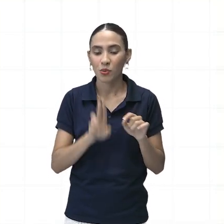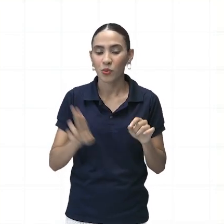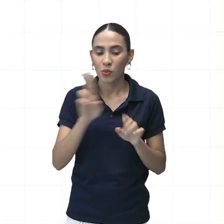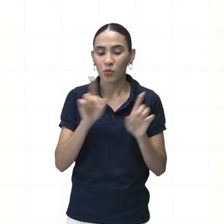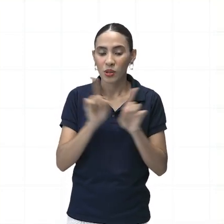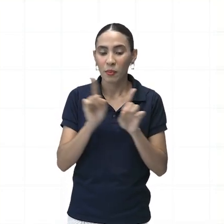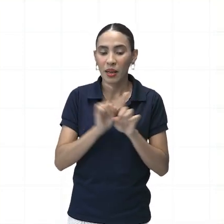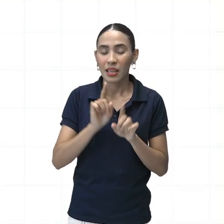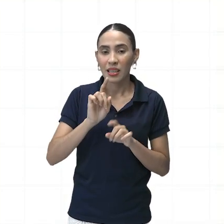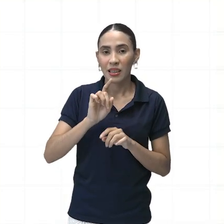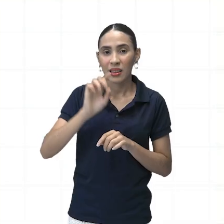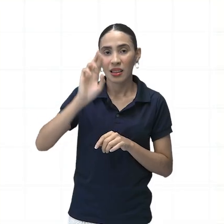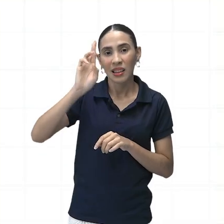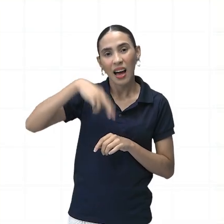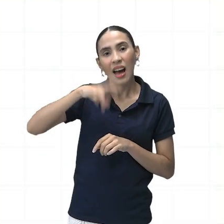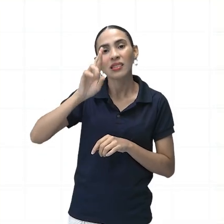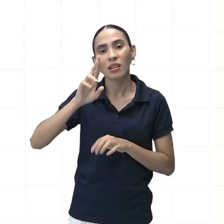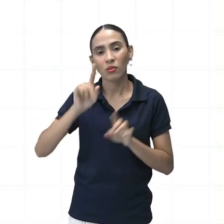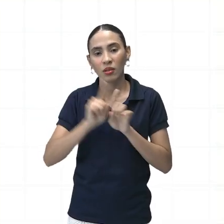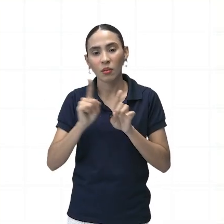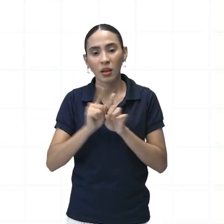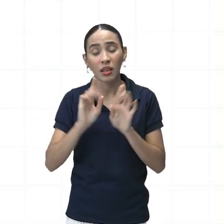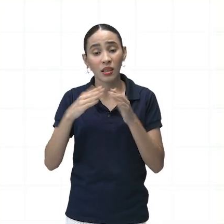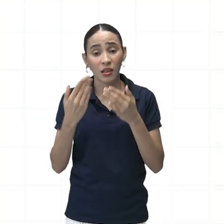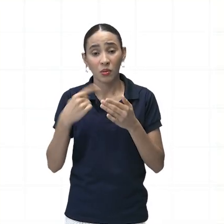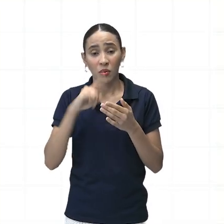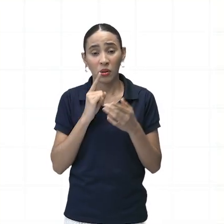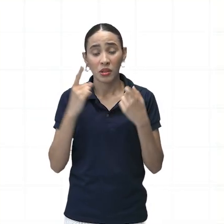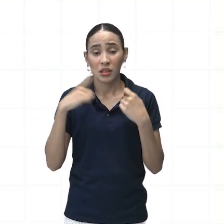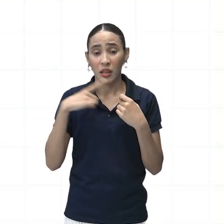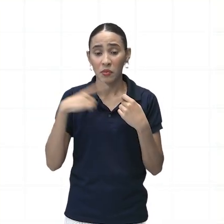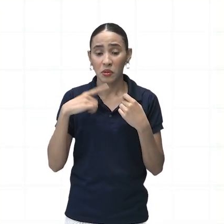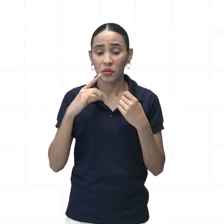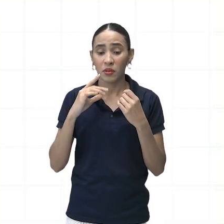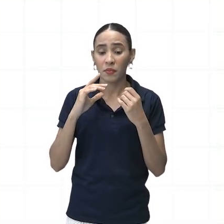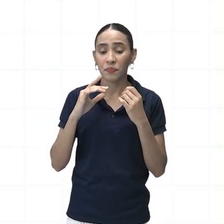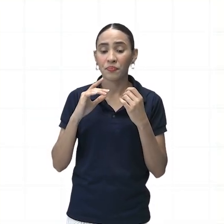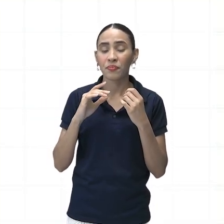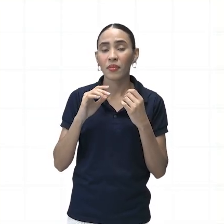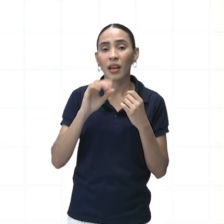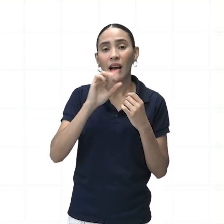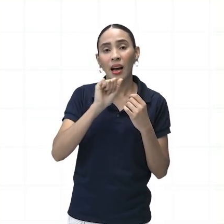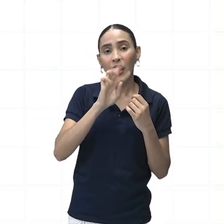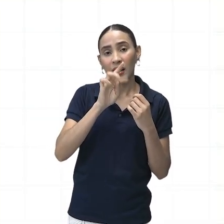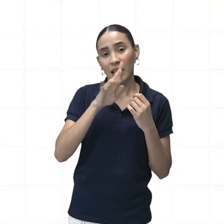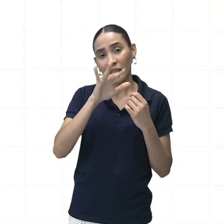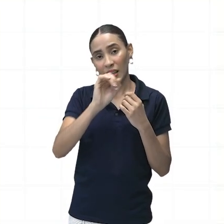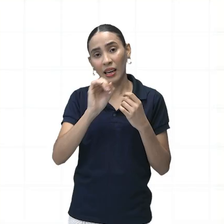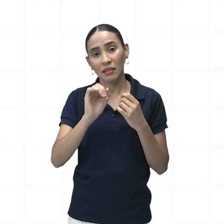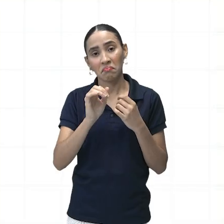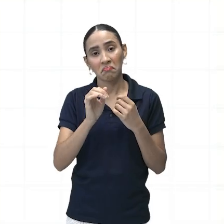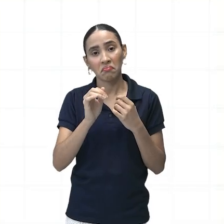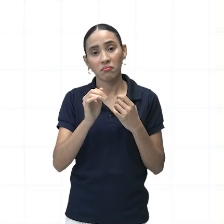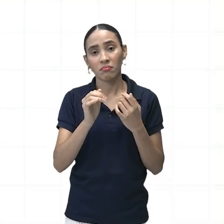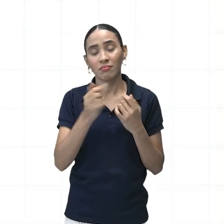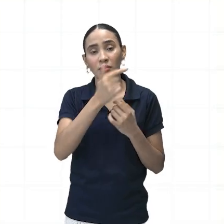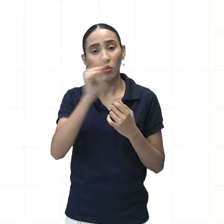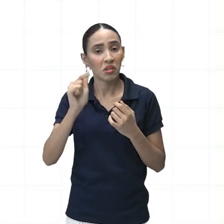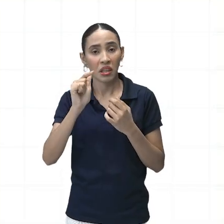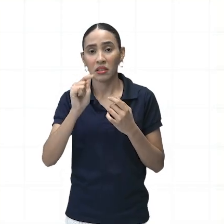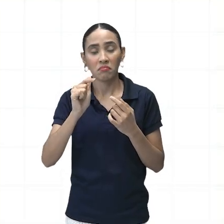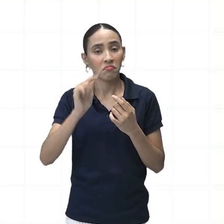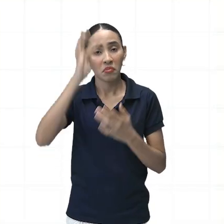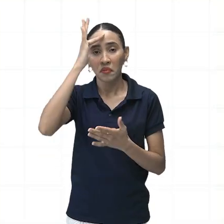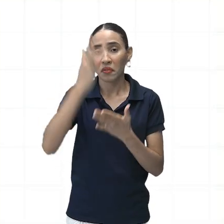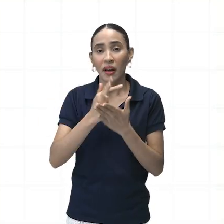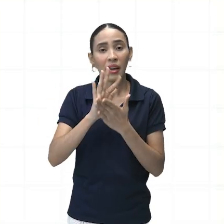utilização da razão, né? Então, nós temos, assim, de um lado, a questão ateia, que é a questão da inexistência dessa